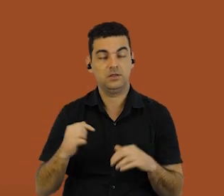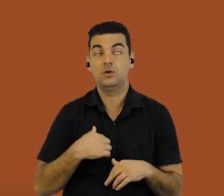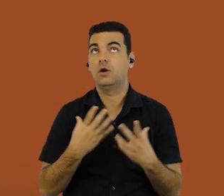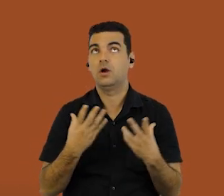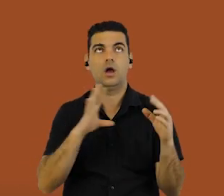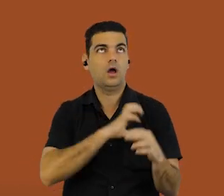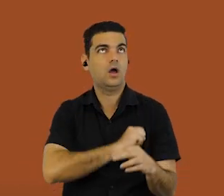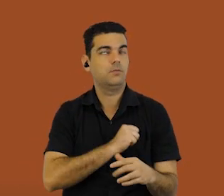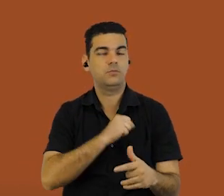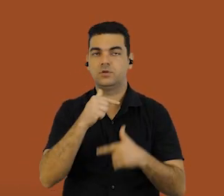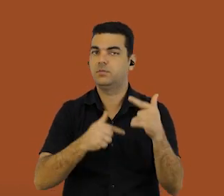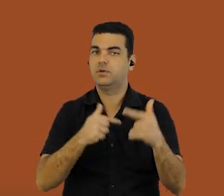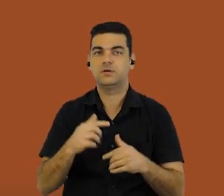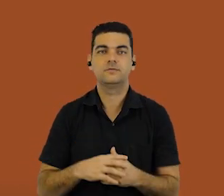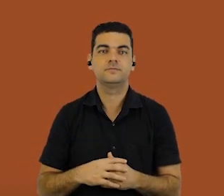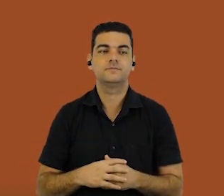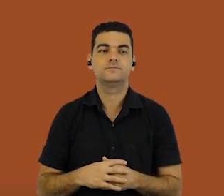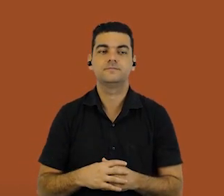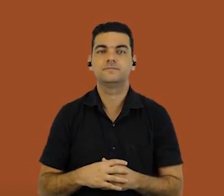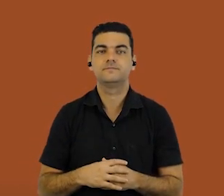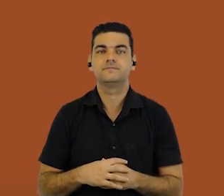trabalhar nesse lugar,